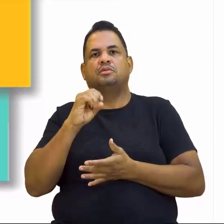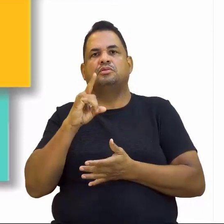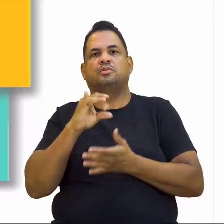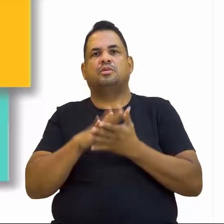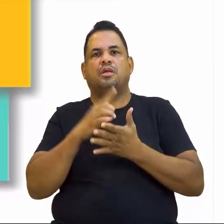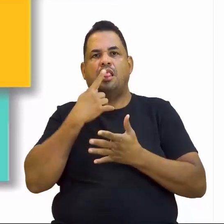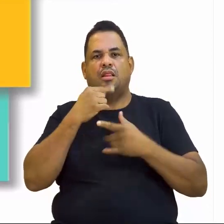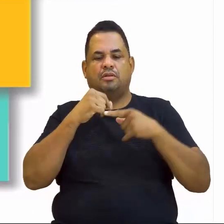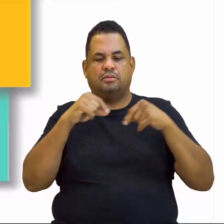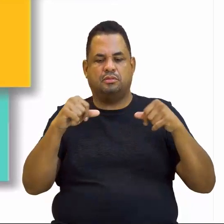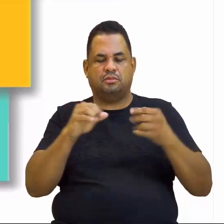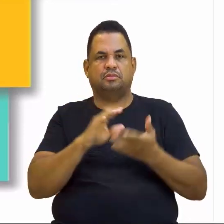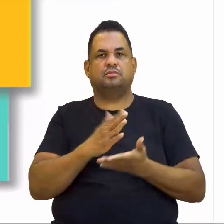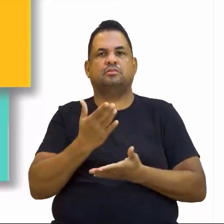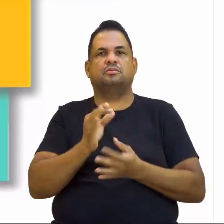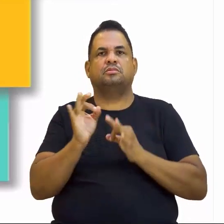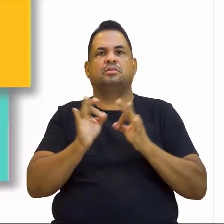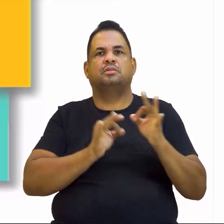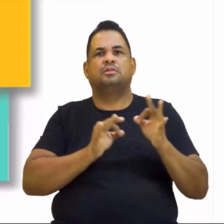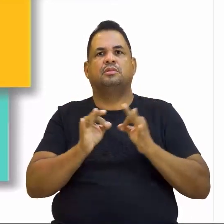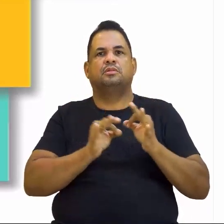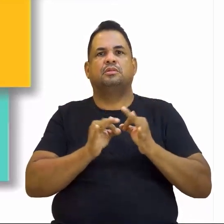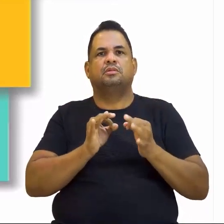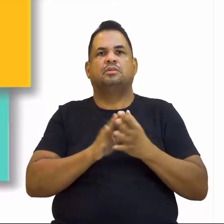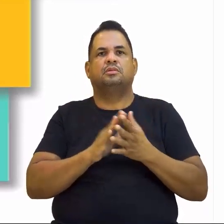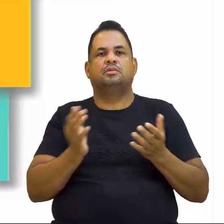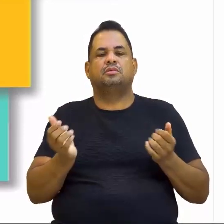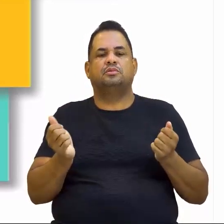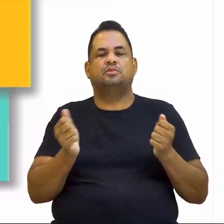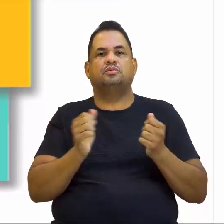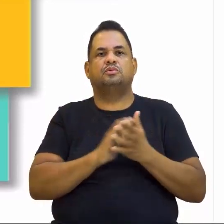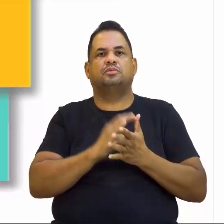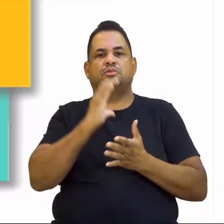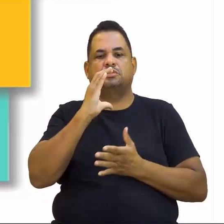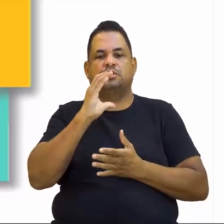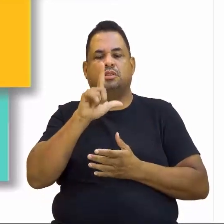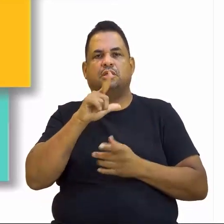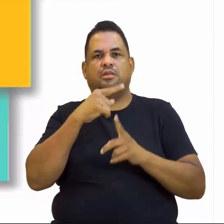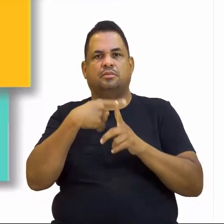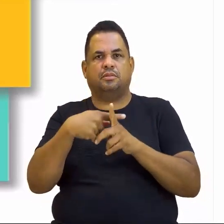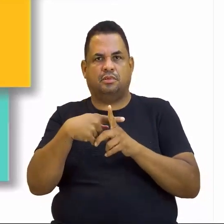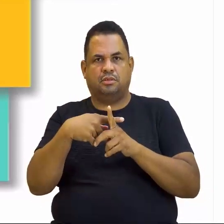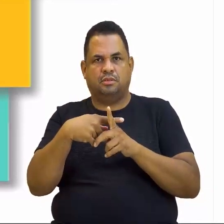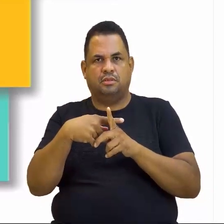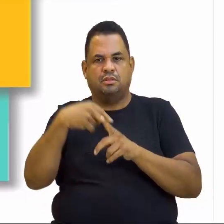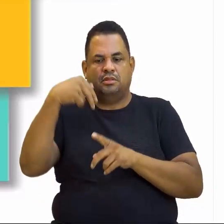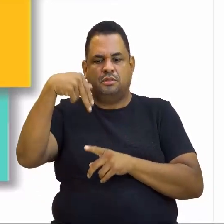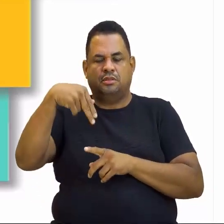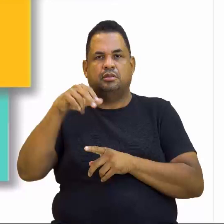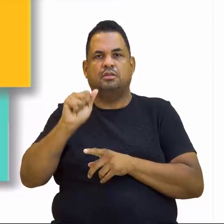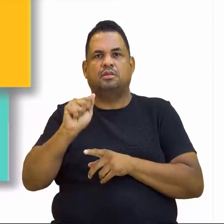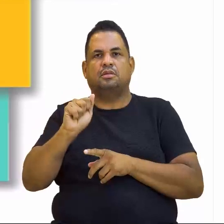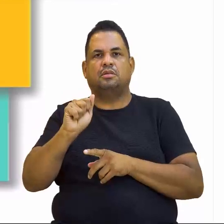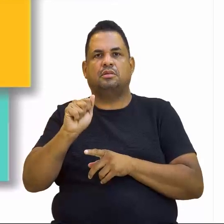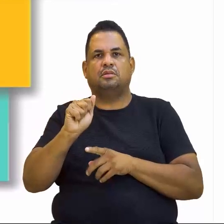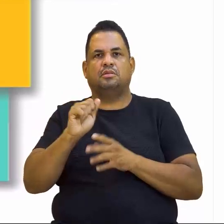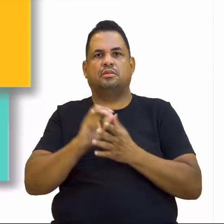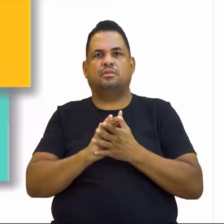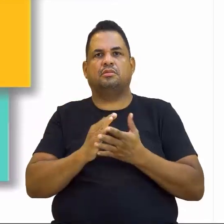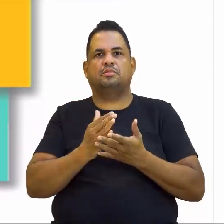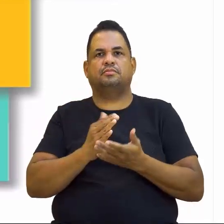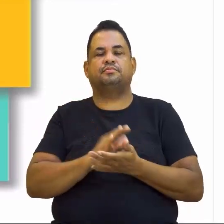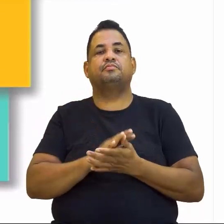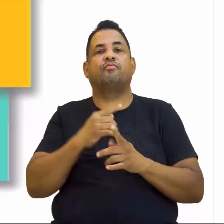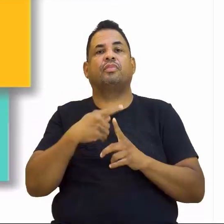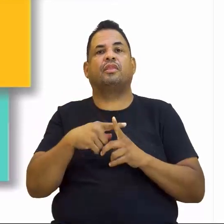sal que é formado pela junção do cloro mais o sódio. Isso